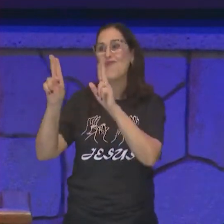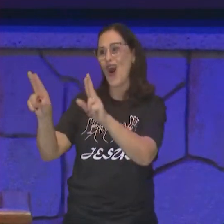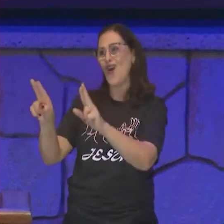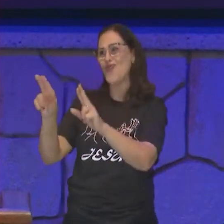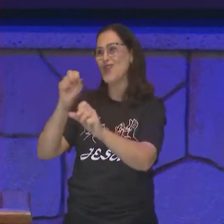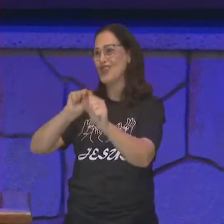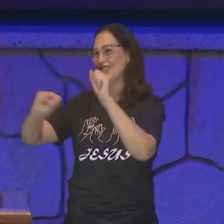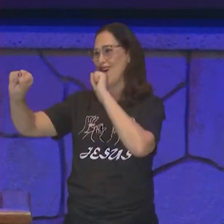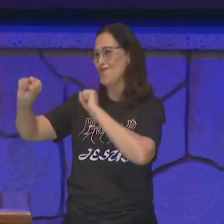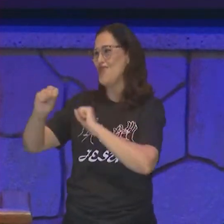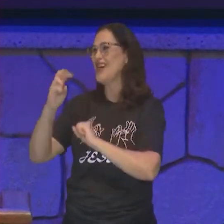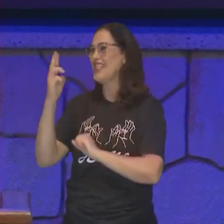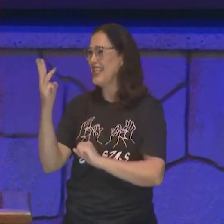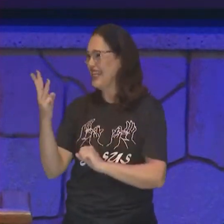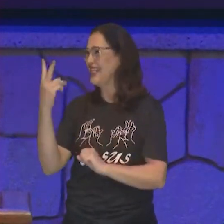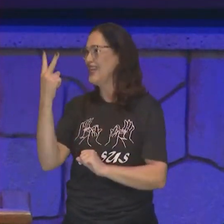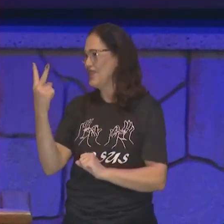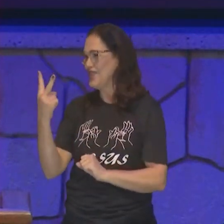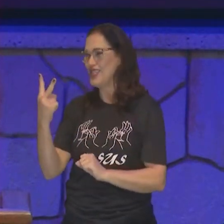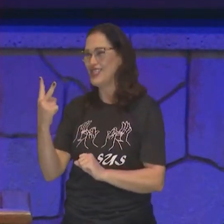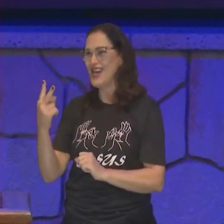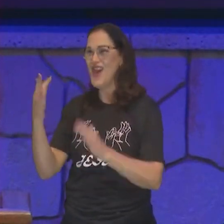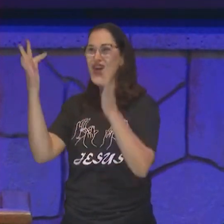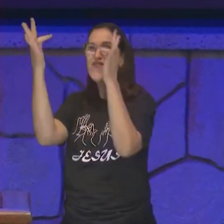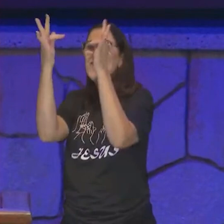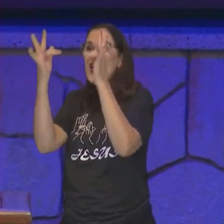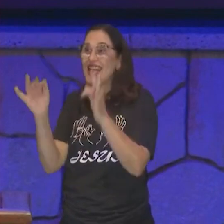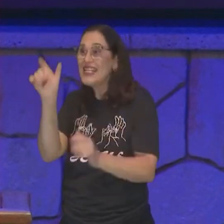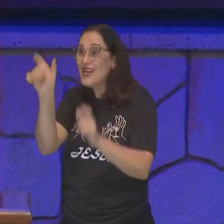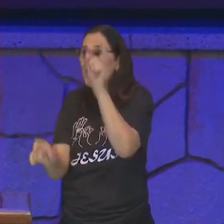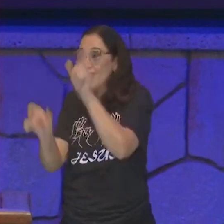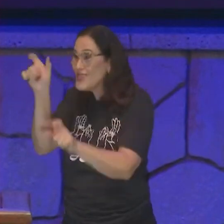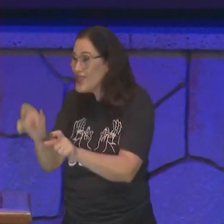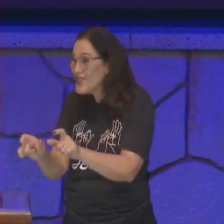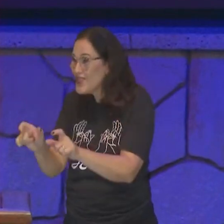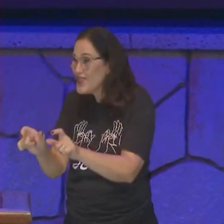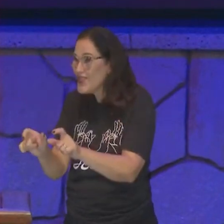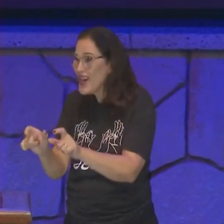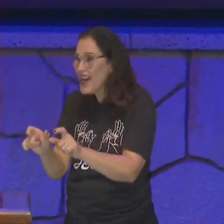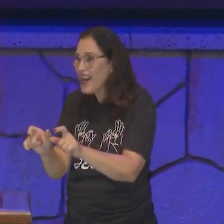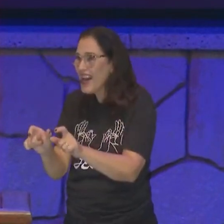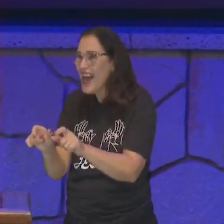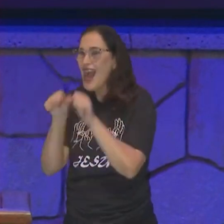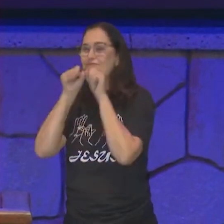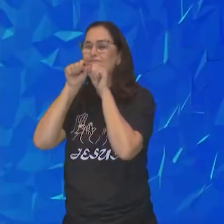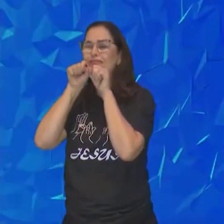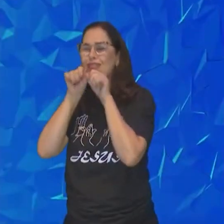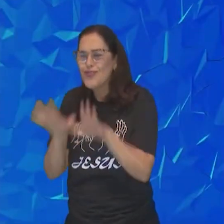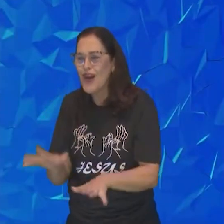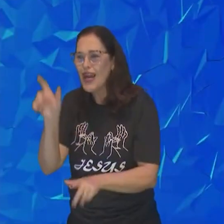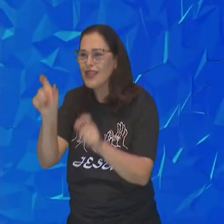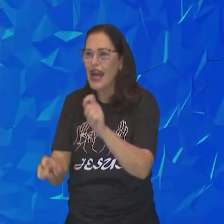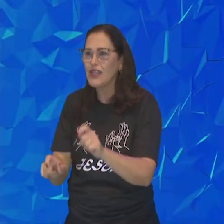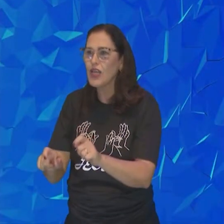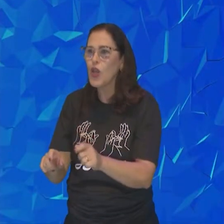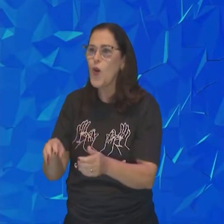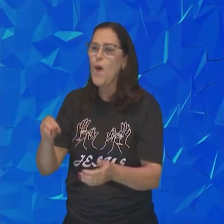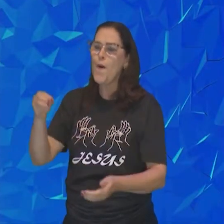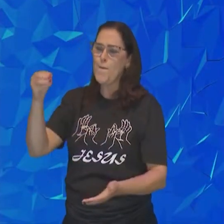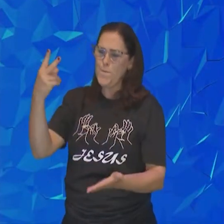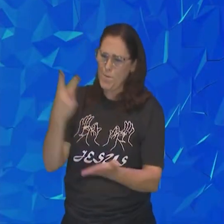Salmo 32. Feliz aquele, bem-aventurado é aquele cuja